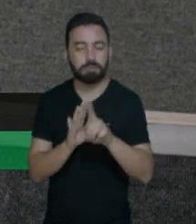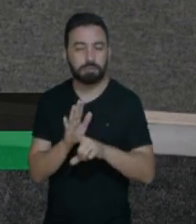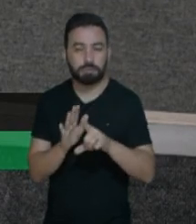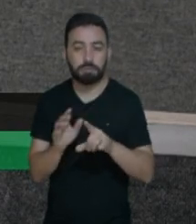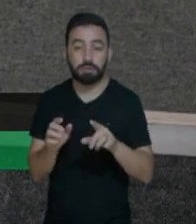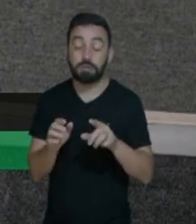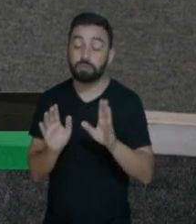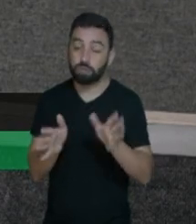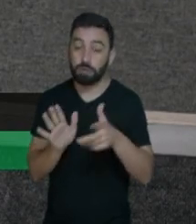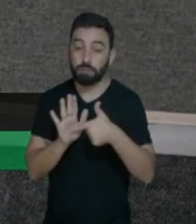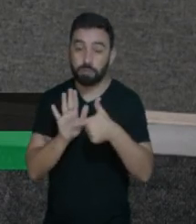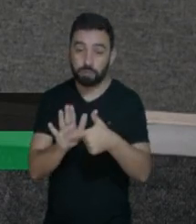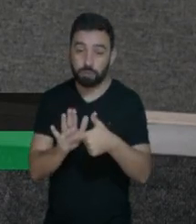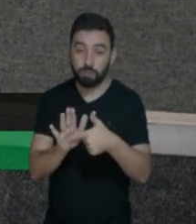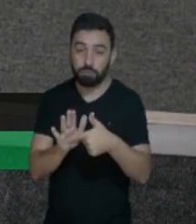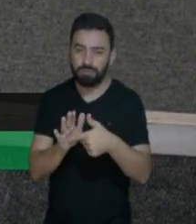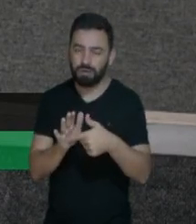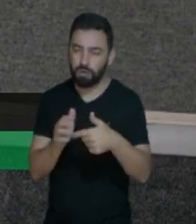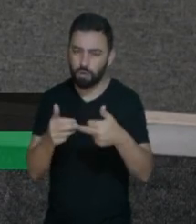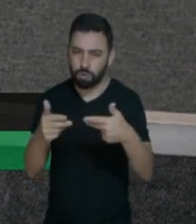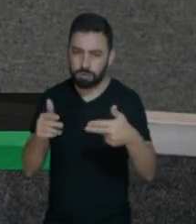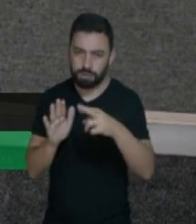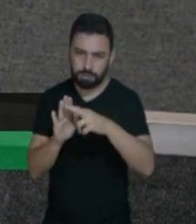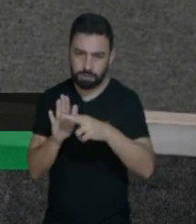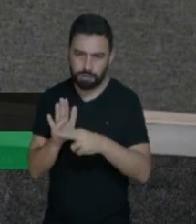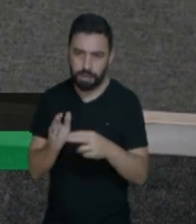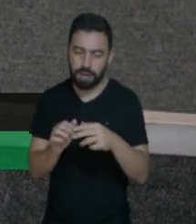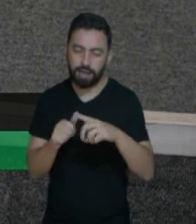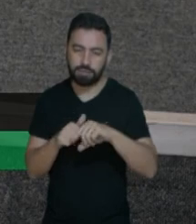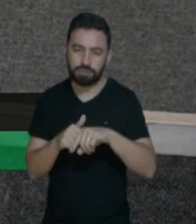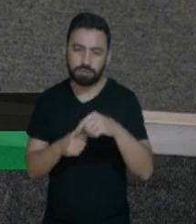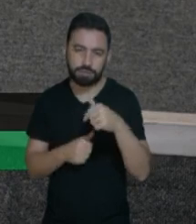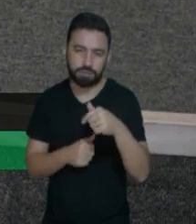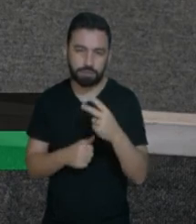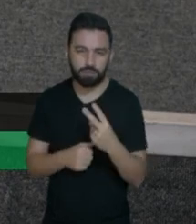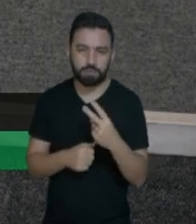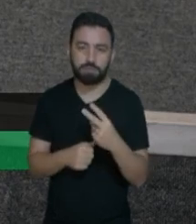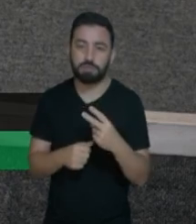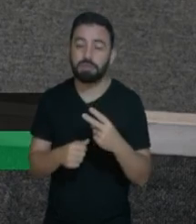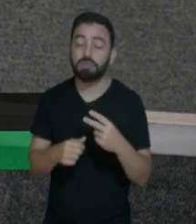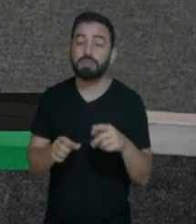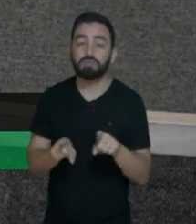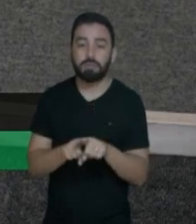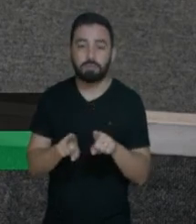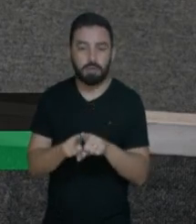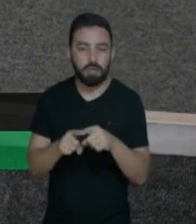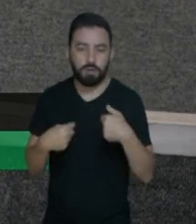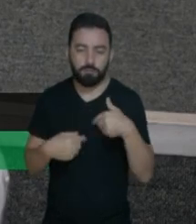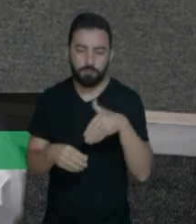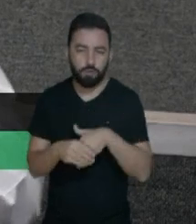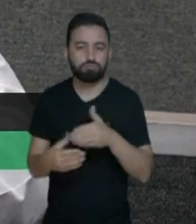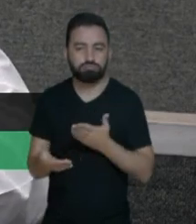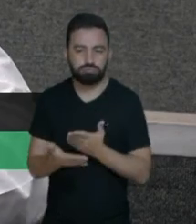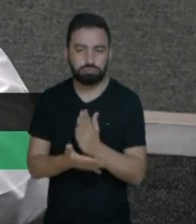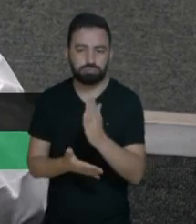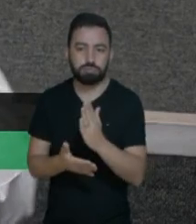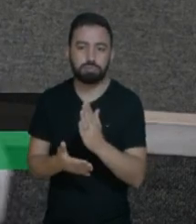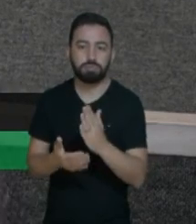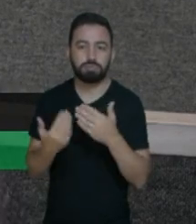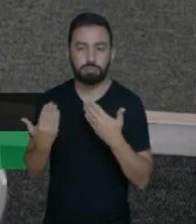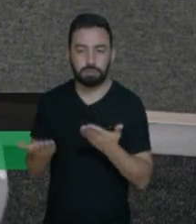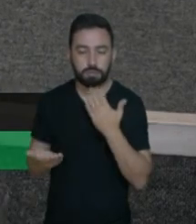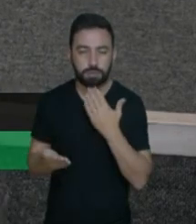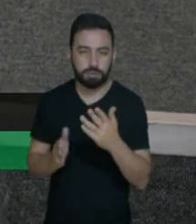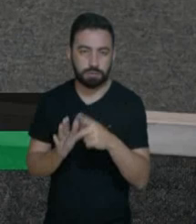disposto com base nos preceitos regimentais artigo 72 e 144 Eu voto no âmbito desta comissão de conção e justiça pela aprovação do referido